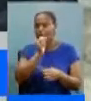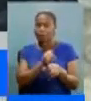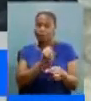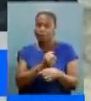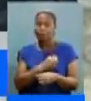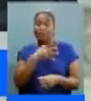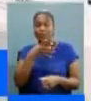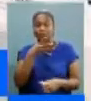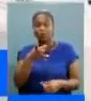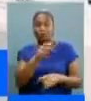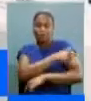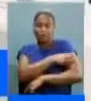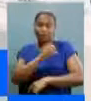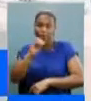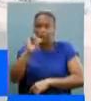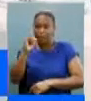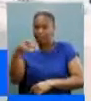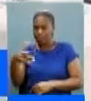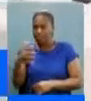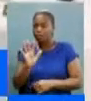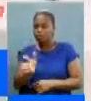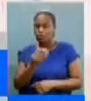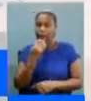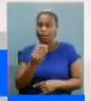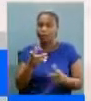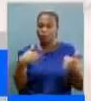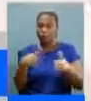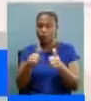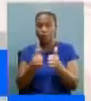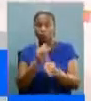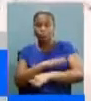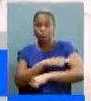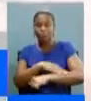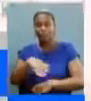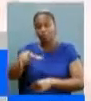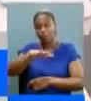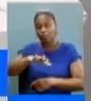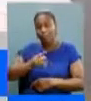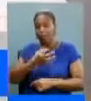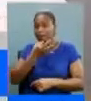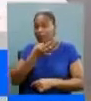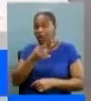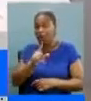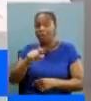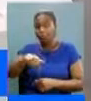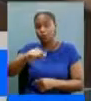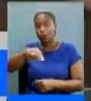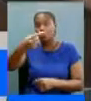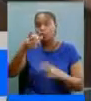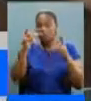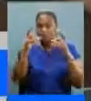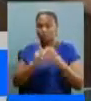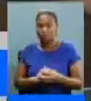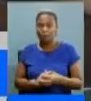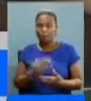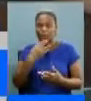profissional. Diz o porta-voz da OIP que já solicitou encontros com autoridades locais para abordar este e outros assuntos. E pedimos